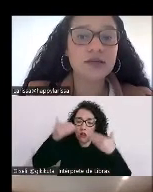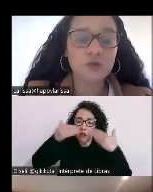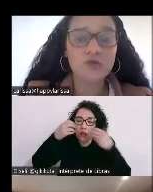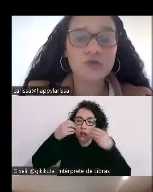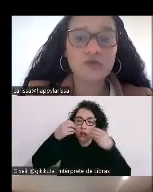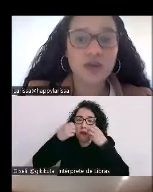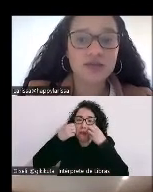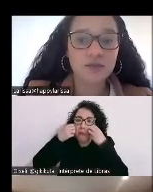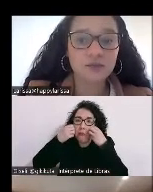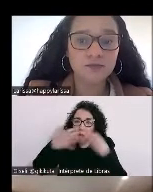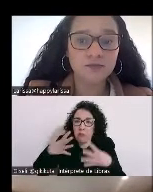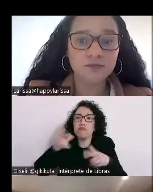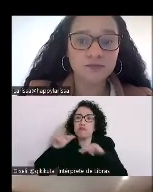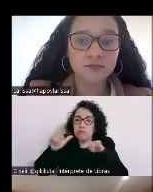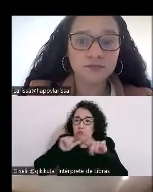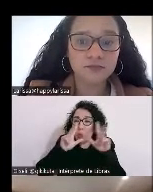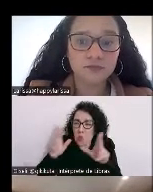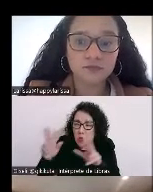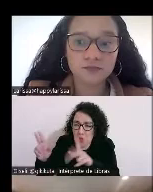esses profissionais da área fazem.